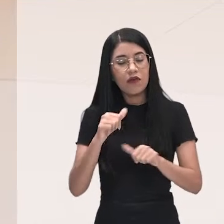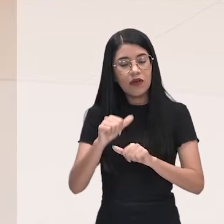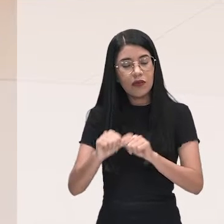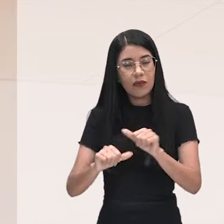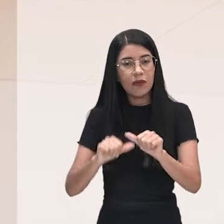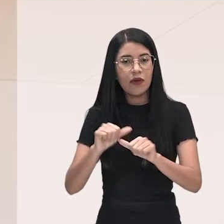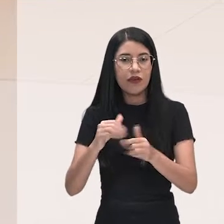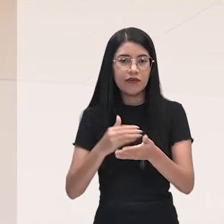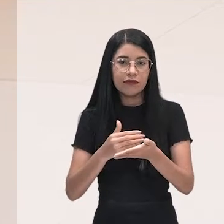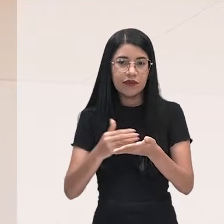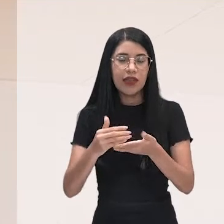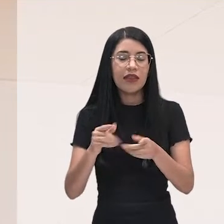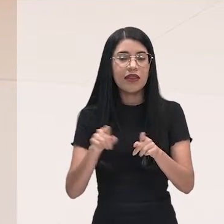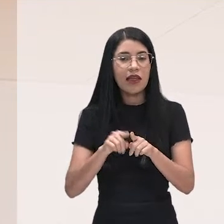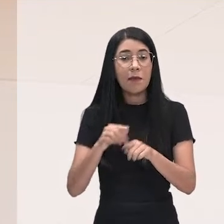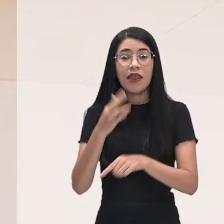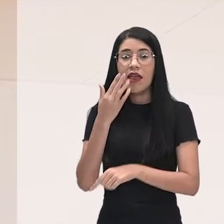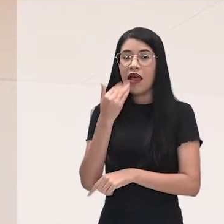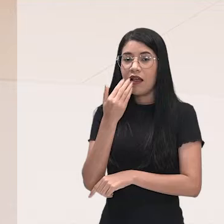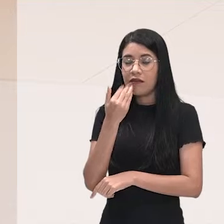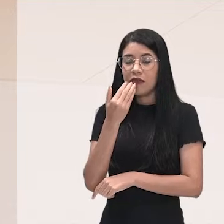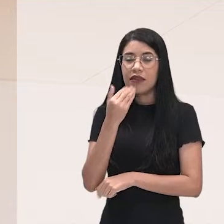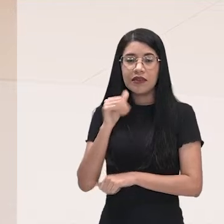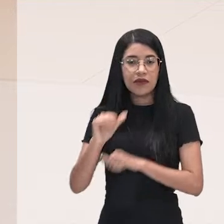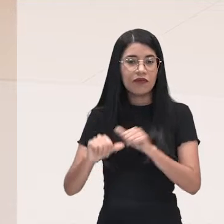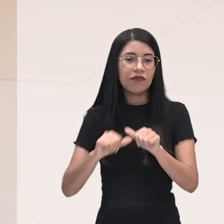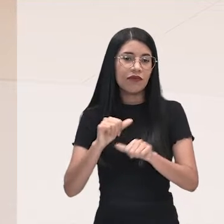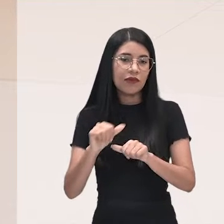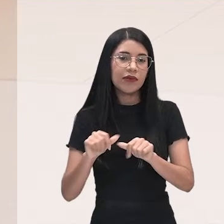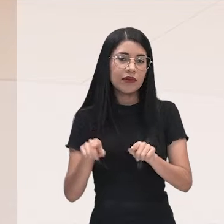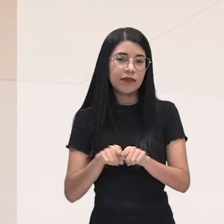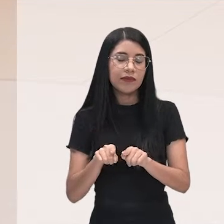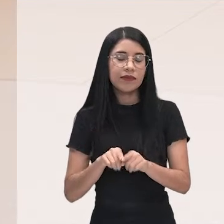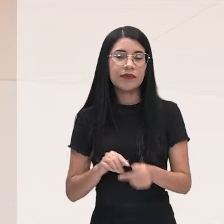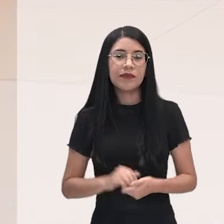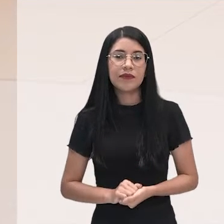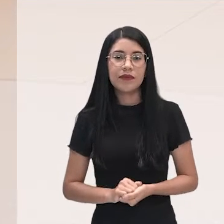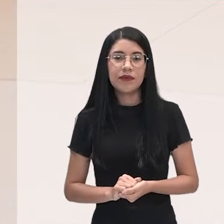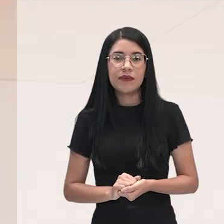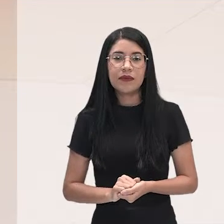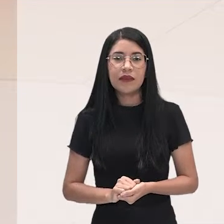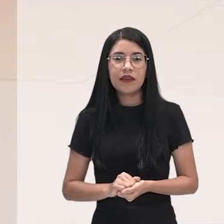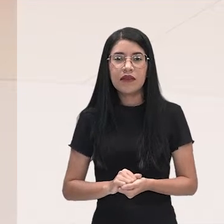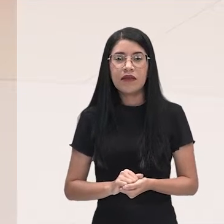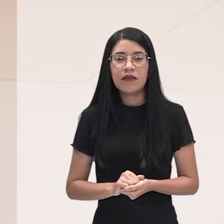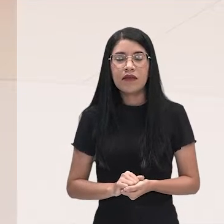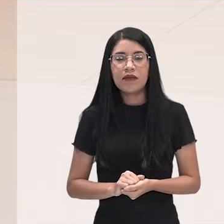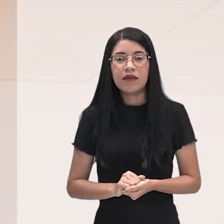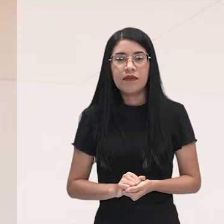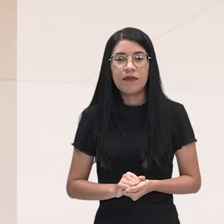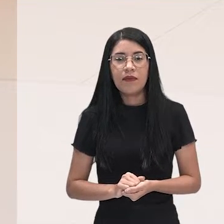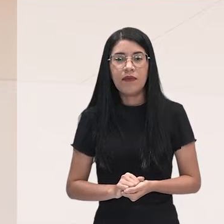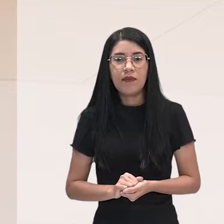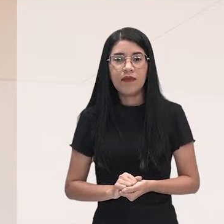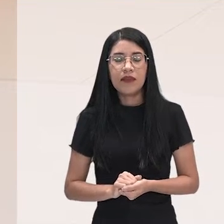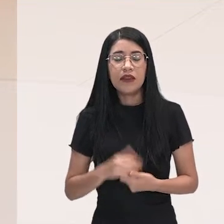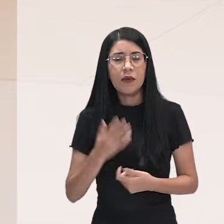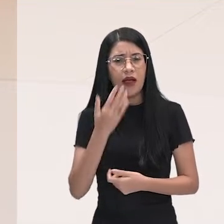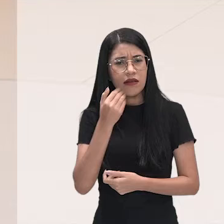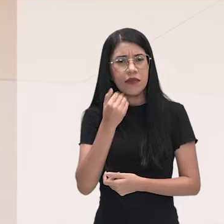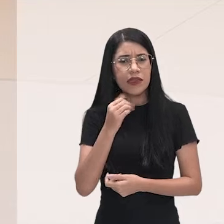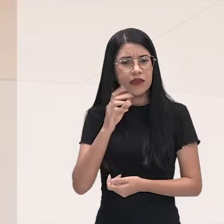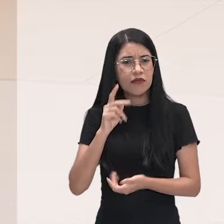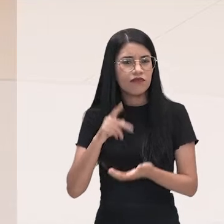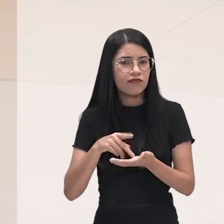chega no ponto que talvez seja o mais importante para o aparecimento do espaço rural, que é nesse momento, nessa era neolítica, que o